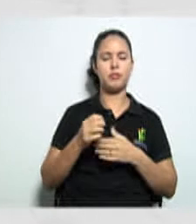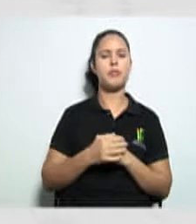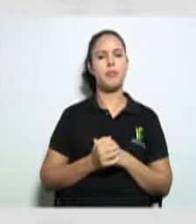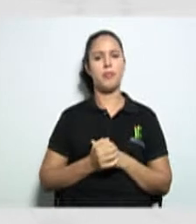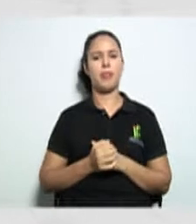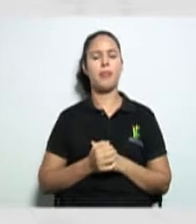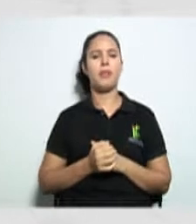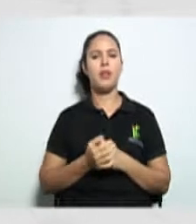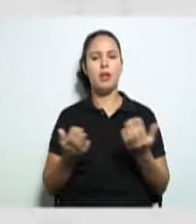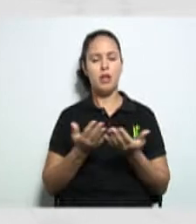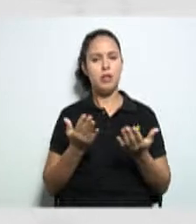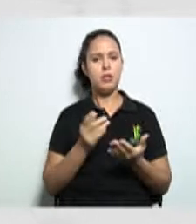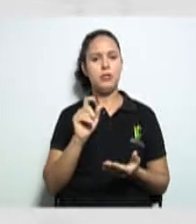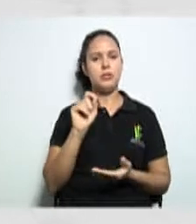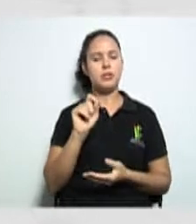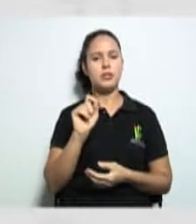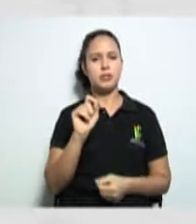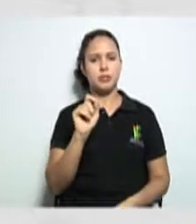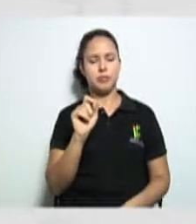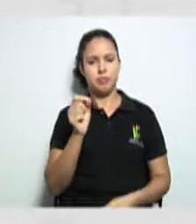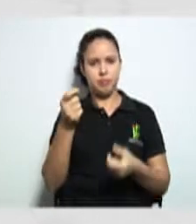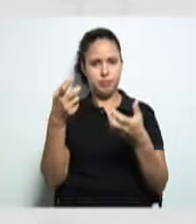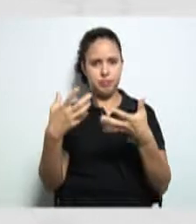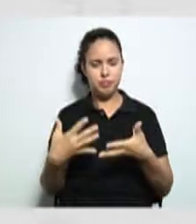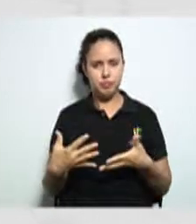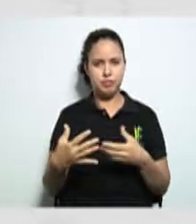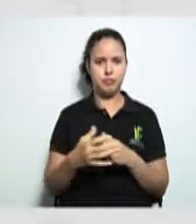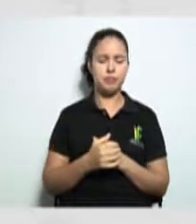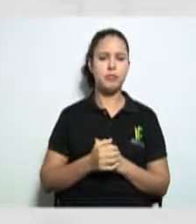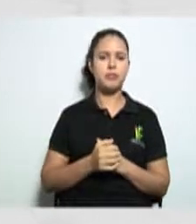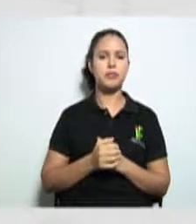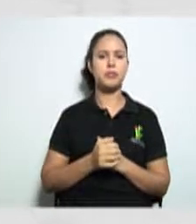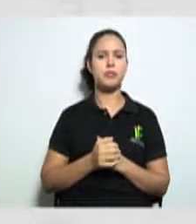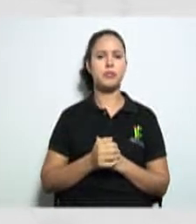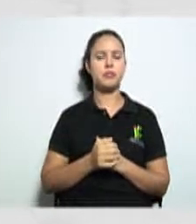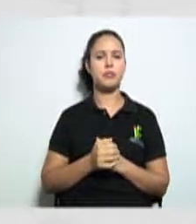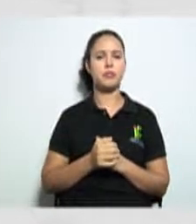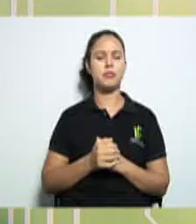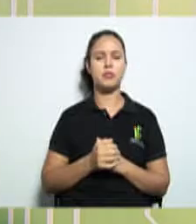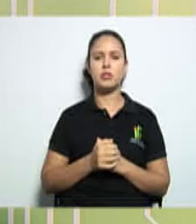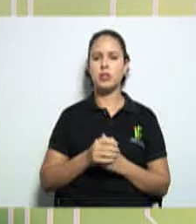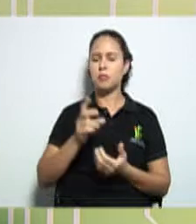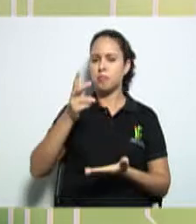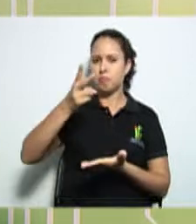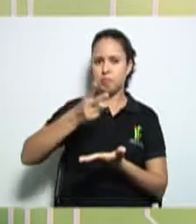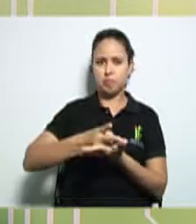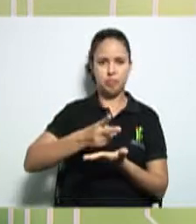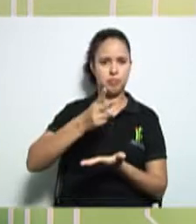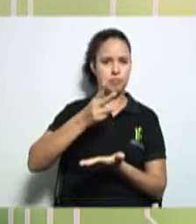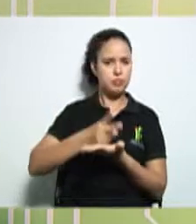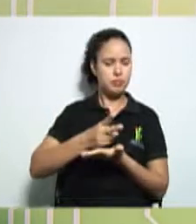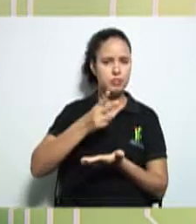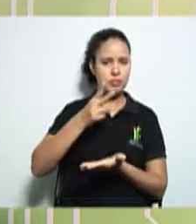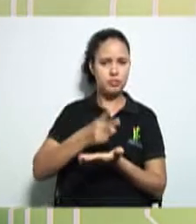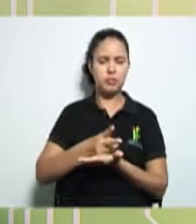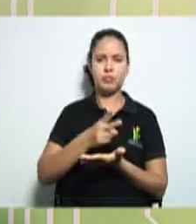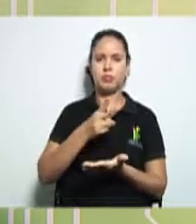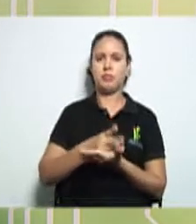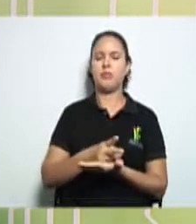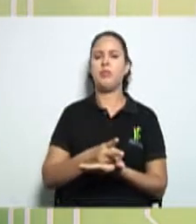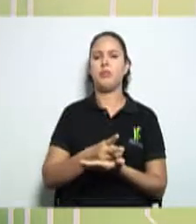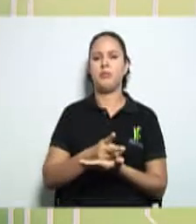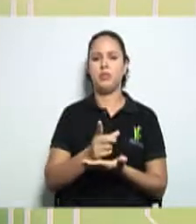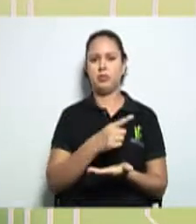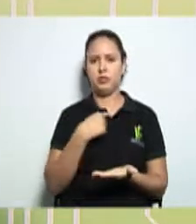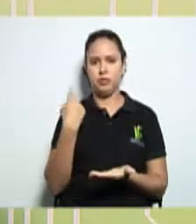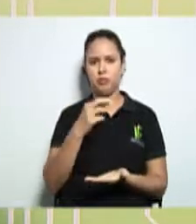tempinho aqui com vocês em relação a essas questões. Todo momento nós já falamos na nossa aula sobre a tomada